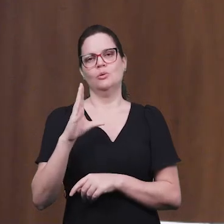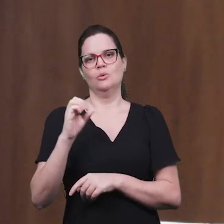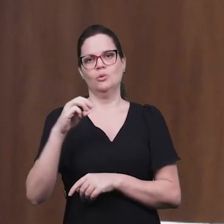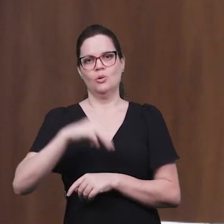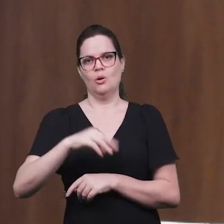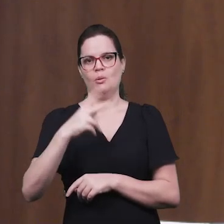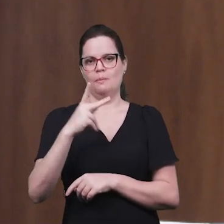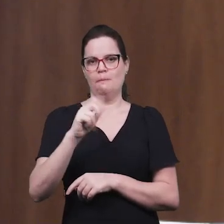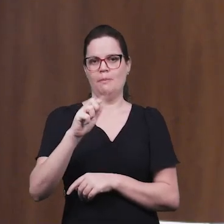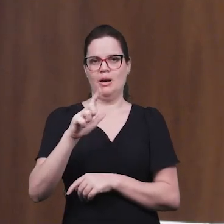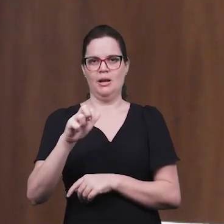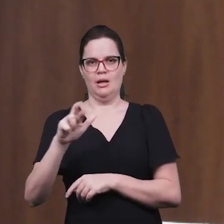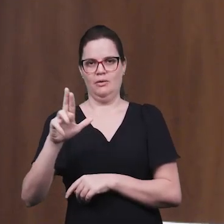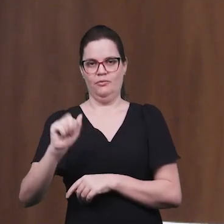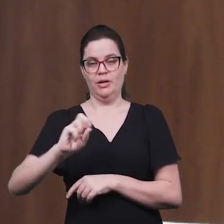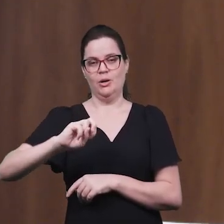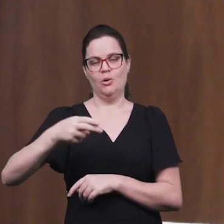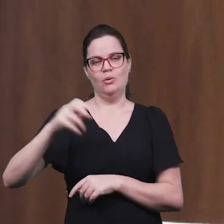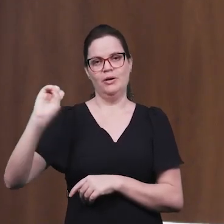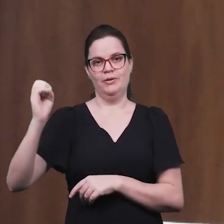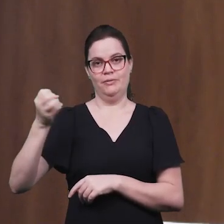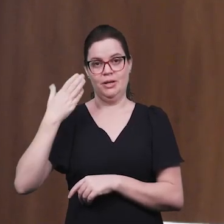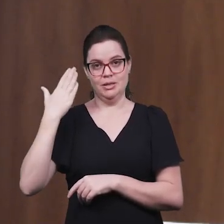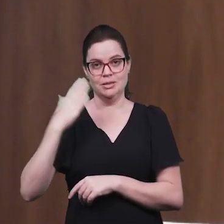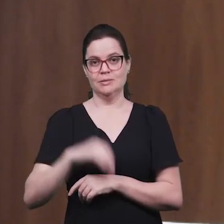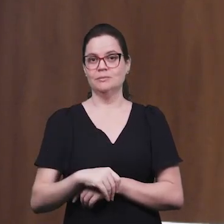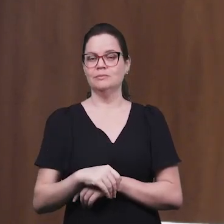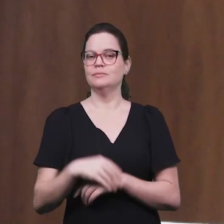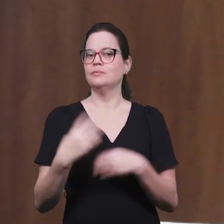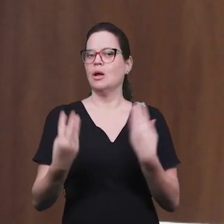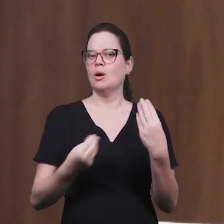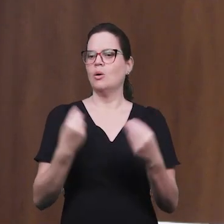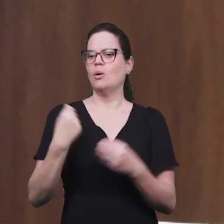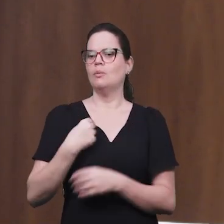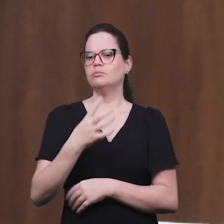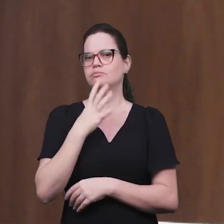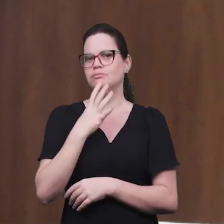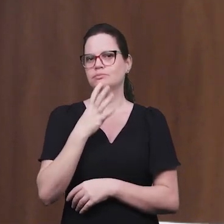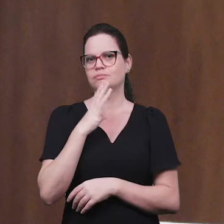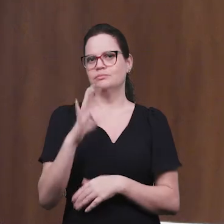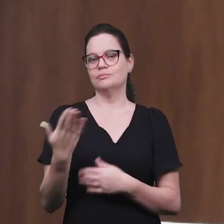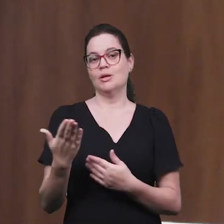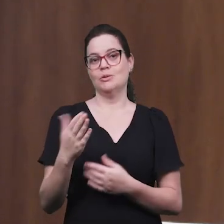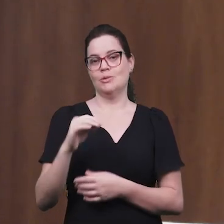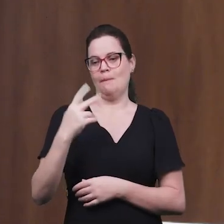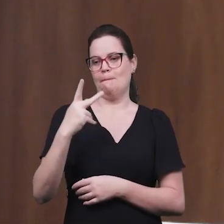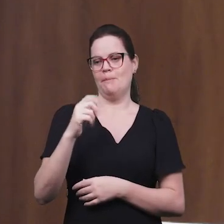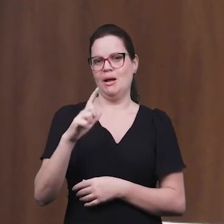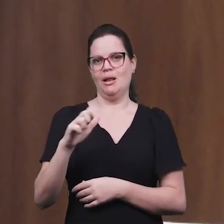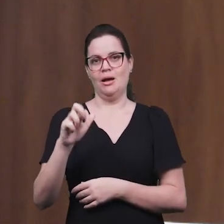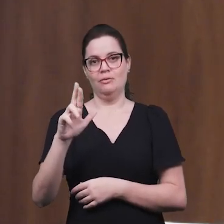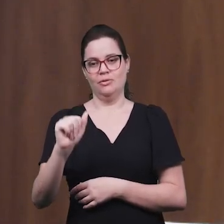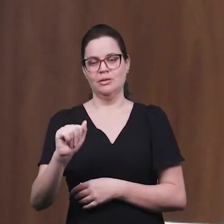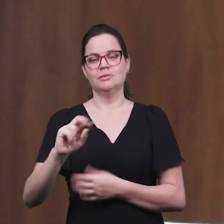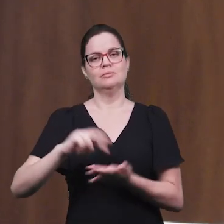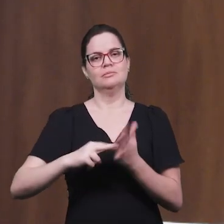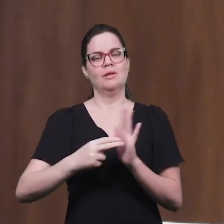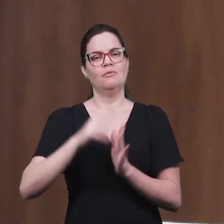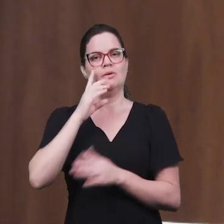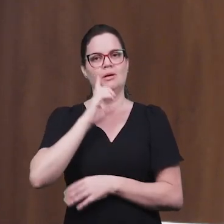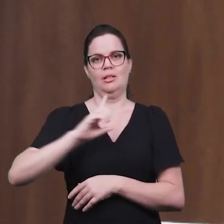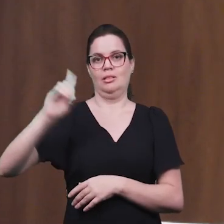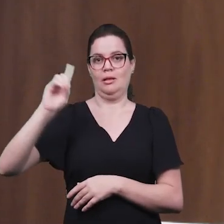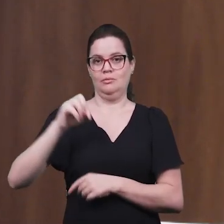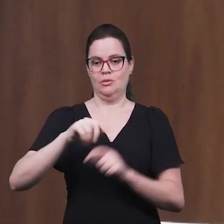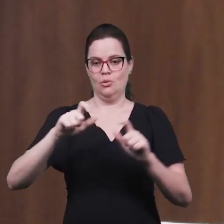fala lugar da revelação. E a palavra é um encontro com Deus. E o deserto é o único